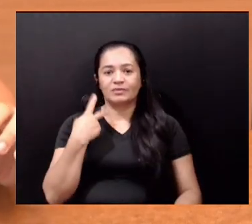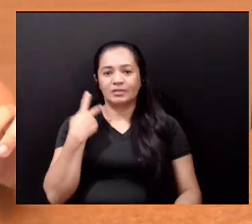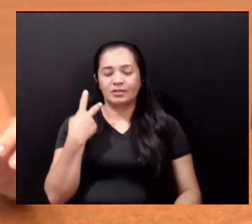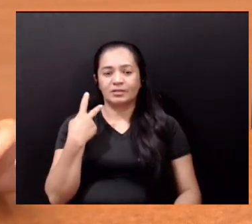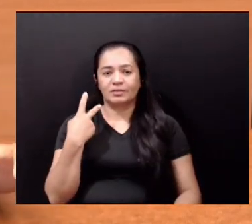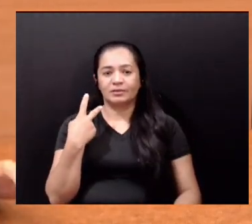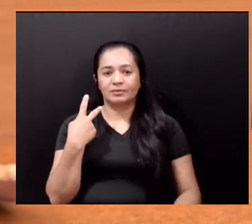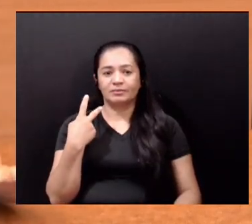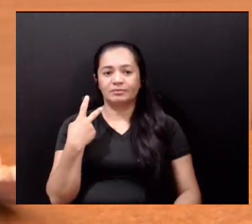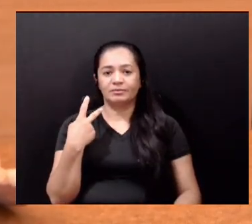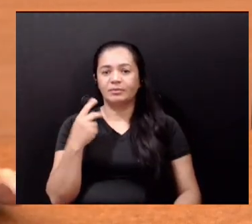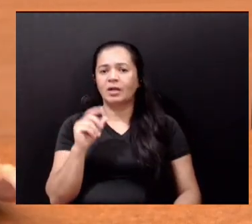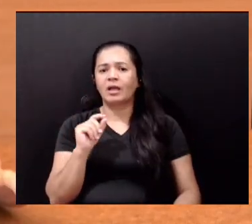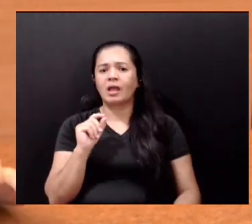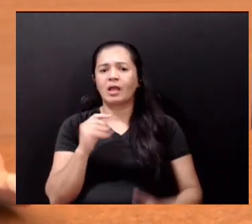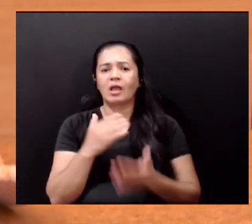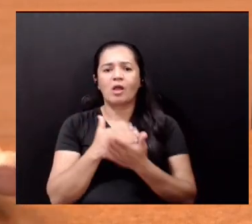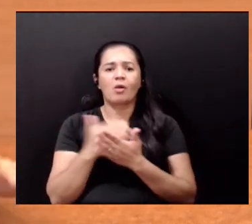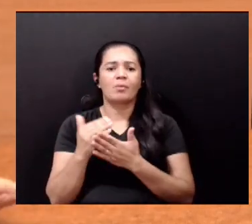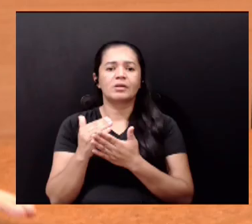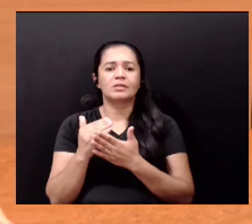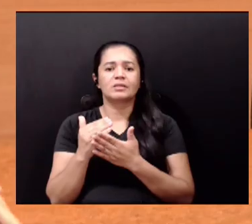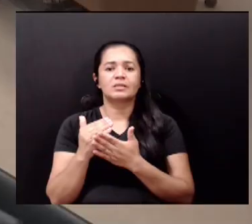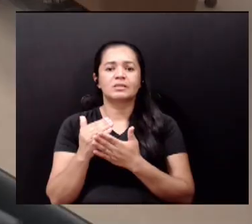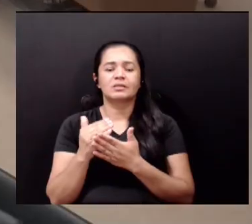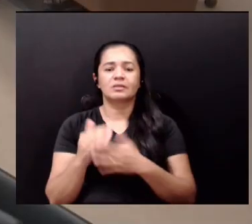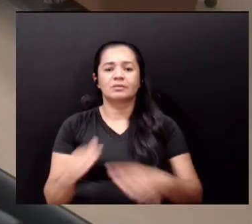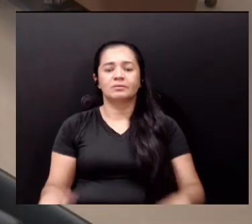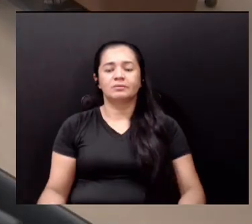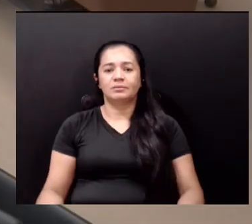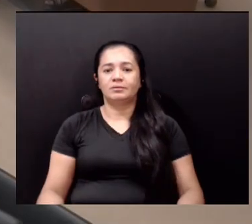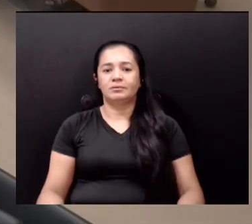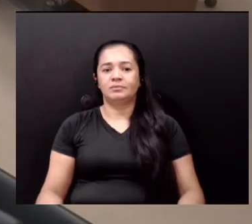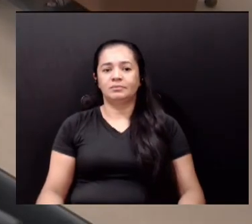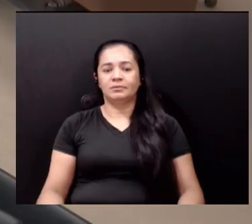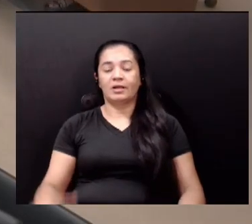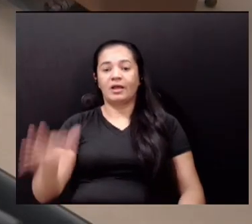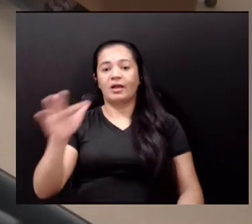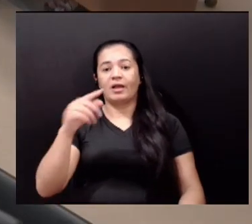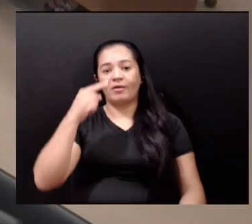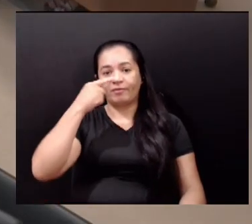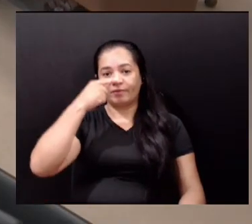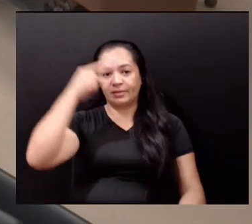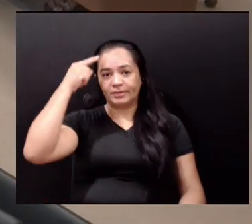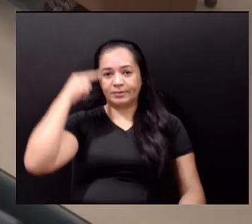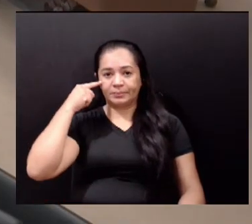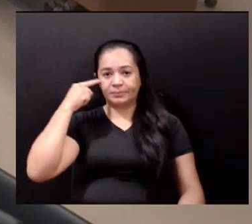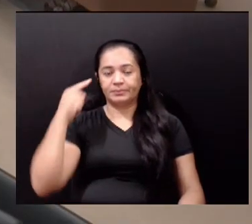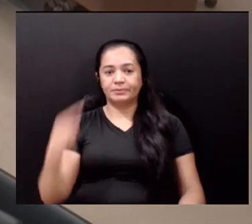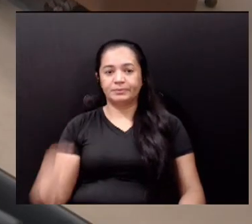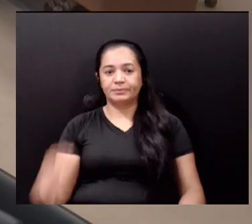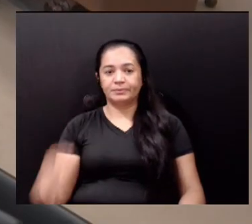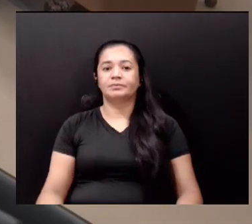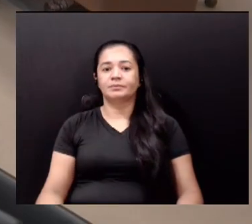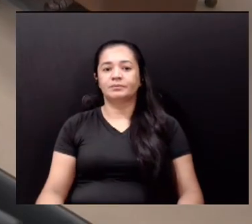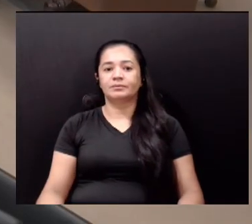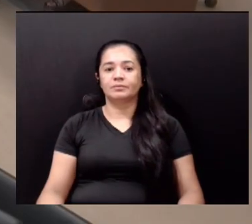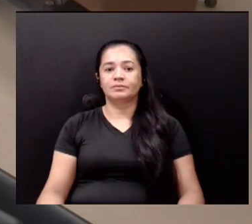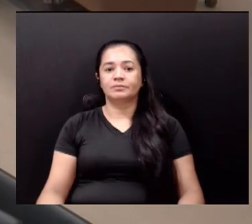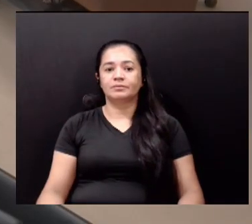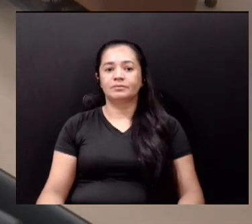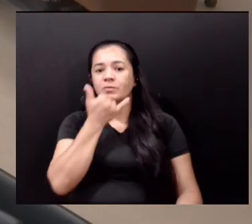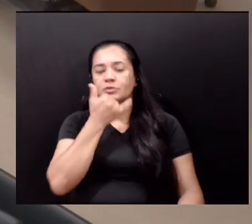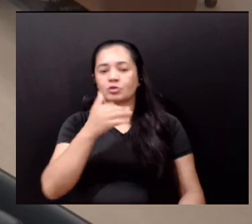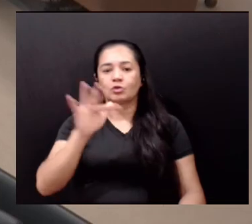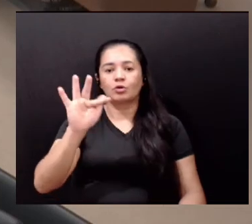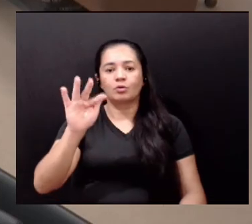começar? Fernanda? Então, pode ser. Vai lá, Fernanda. Eu posso avisar com 10 minutos? Acho que nem